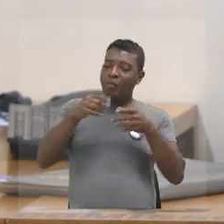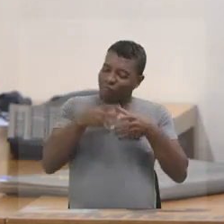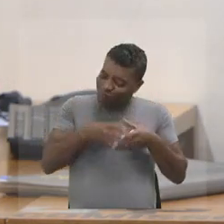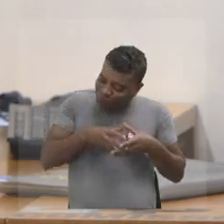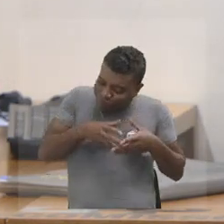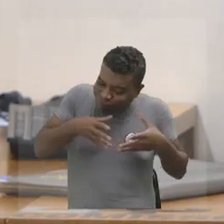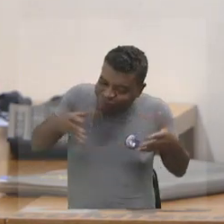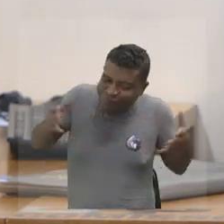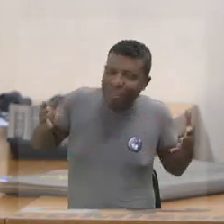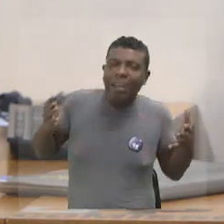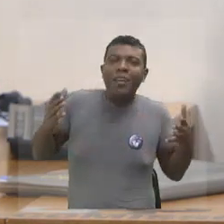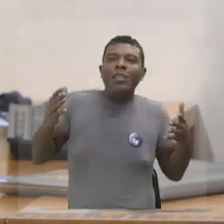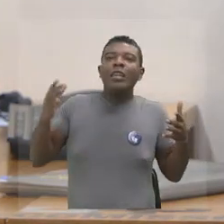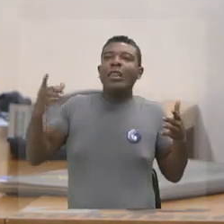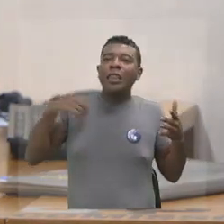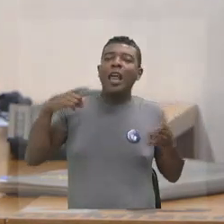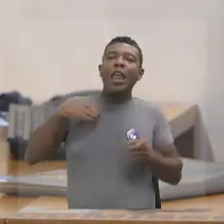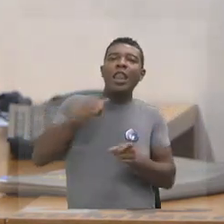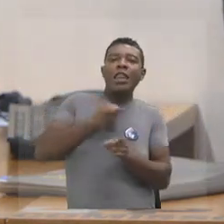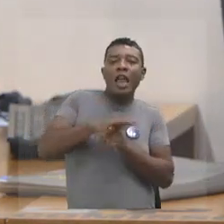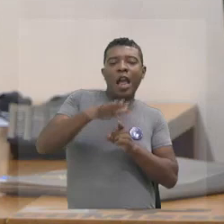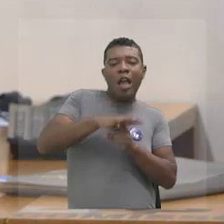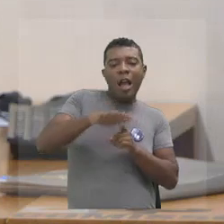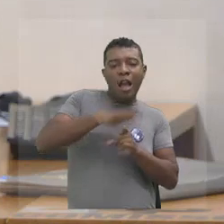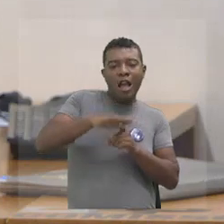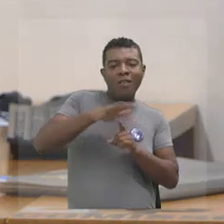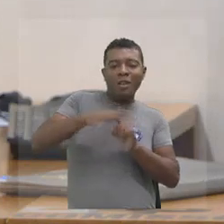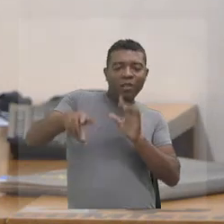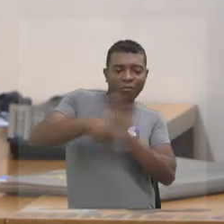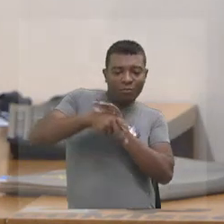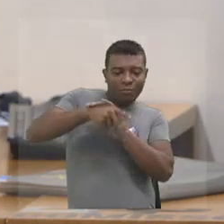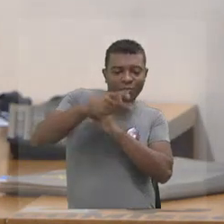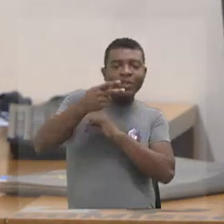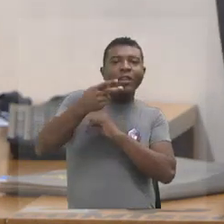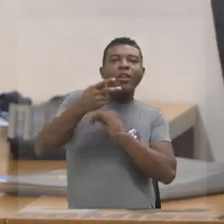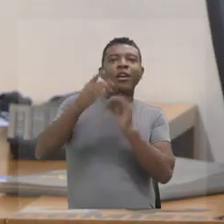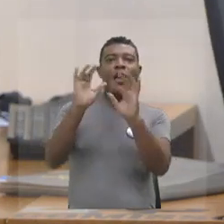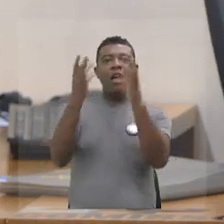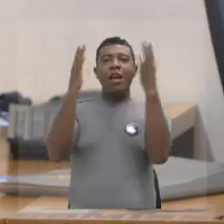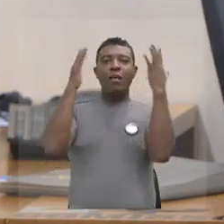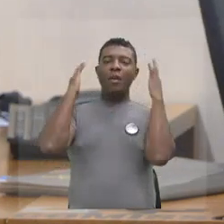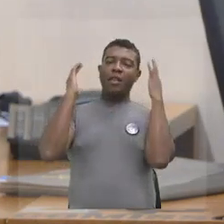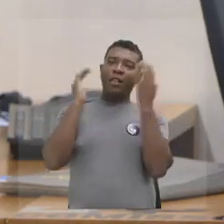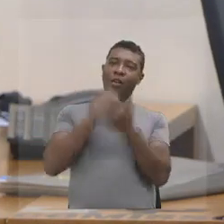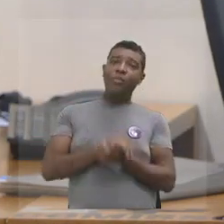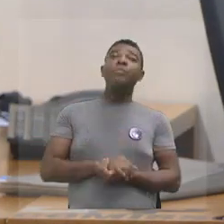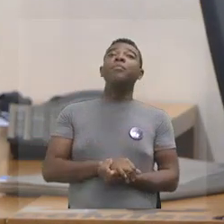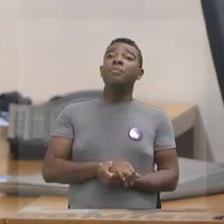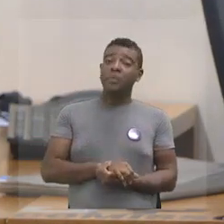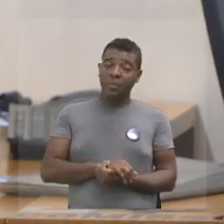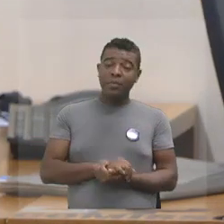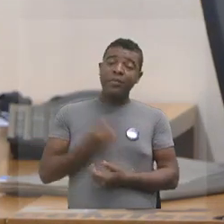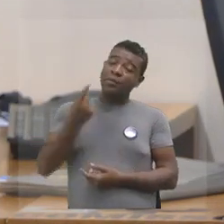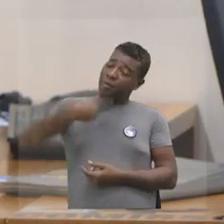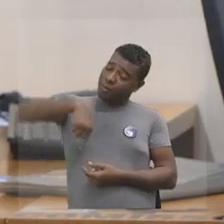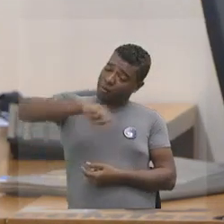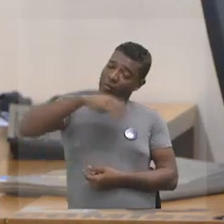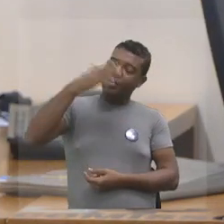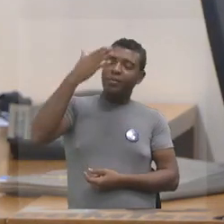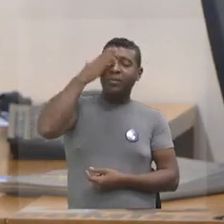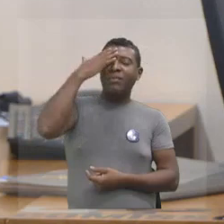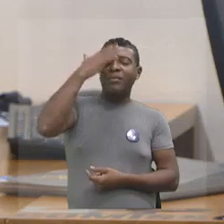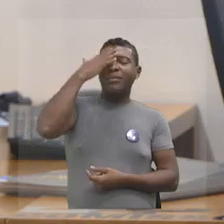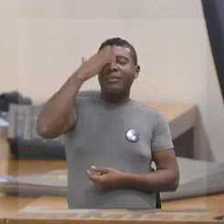das demandas inerentes a questões ambientais então nós sabemos que essa secretaria Tem sim